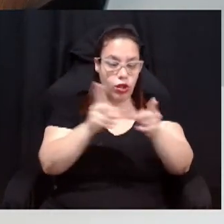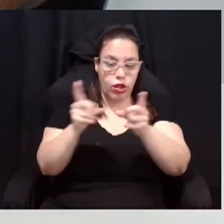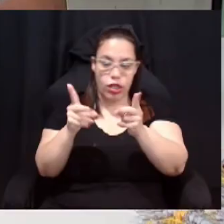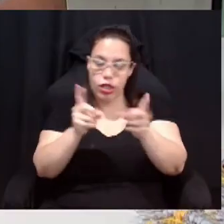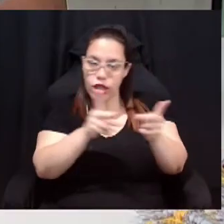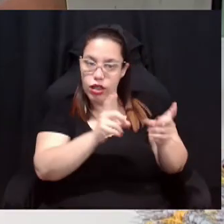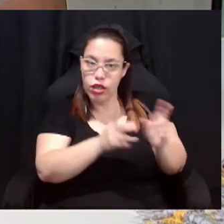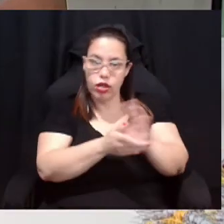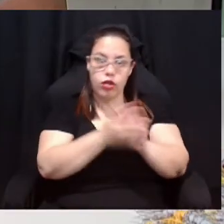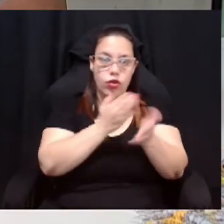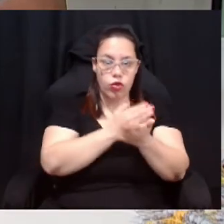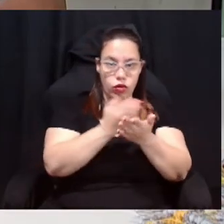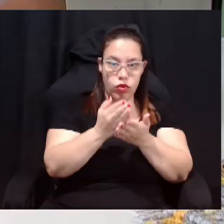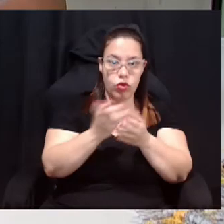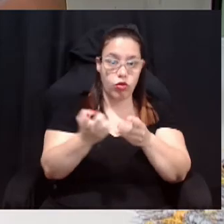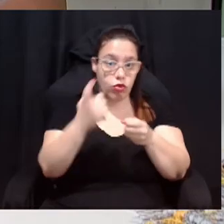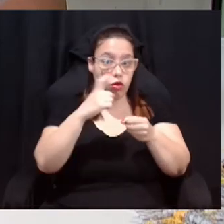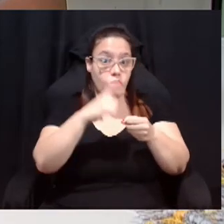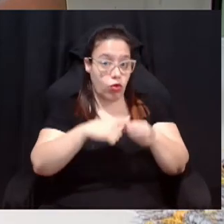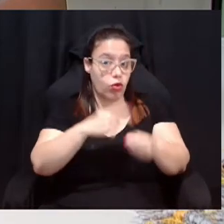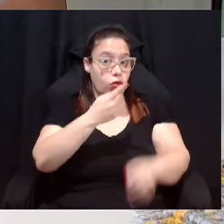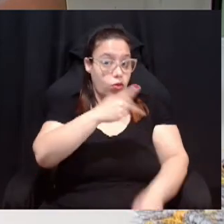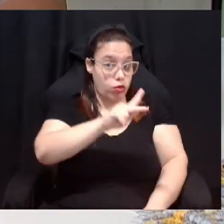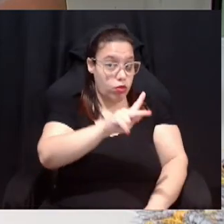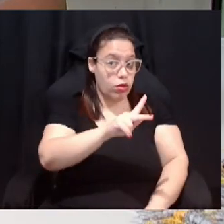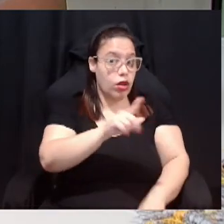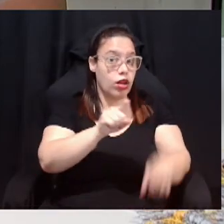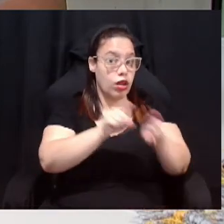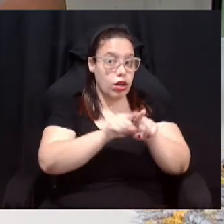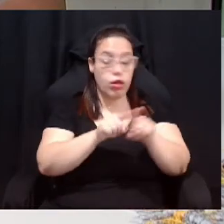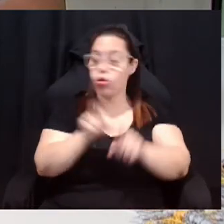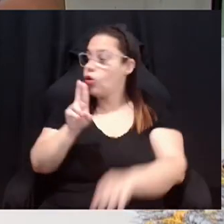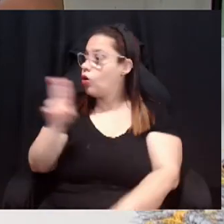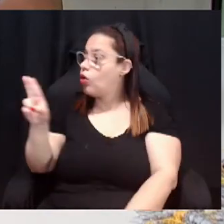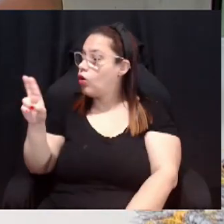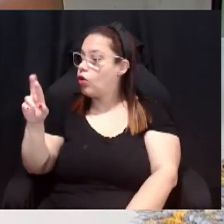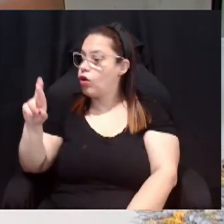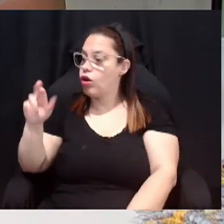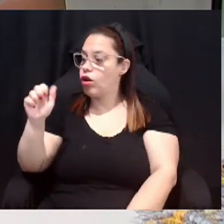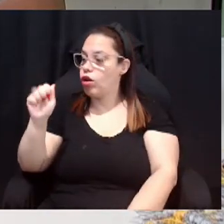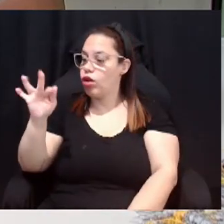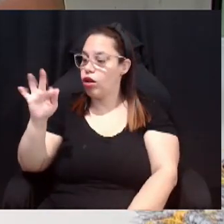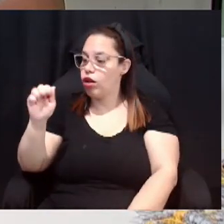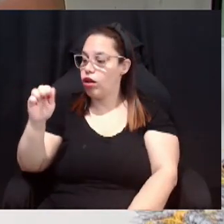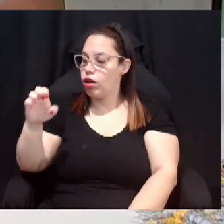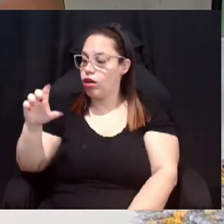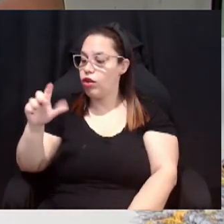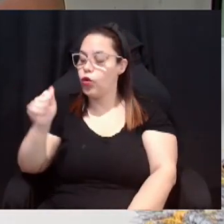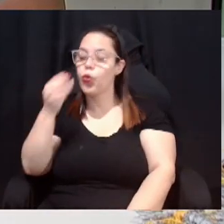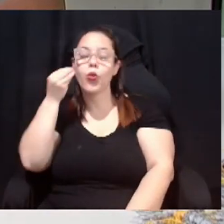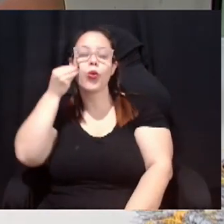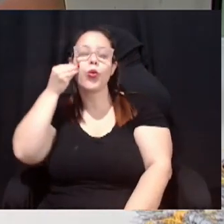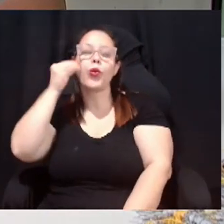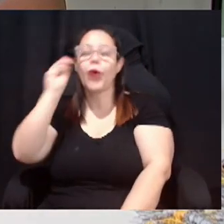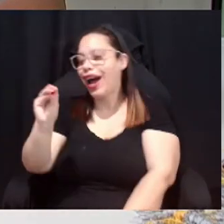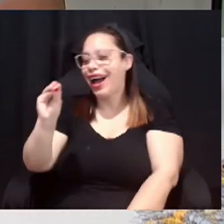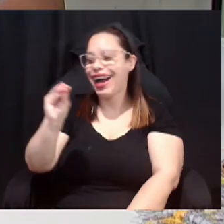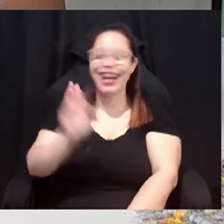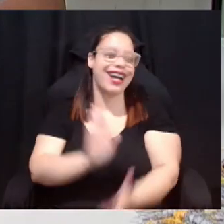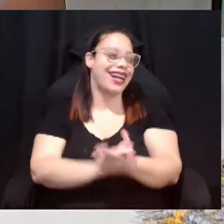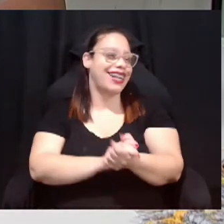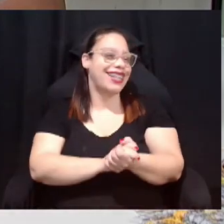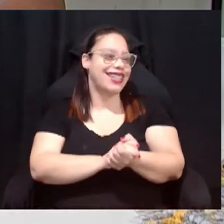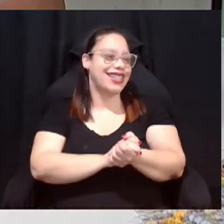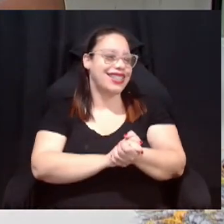Começou a dar um retorninho para ela também. Qual é o nome dela? A Rafaela. Ai, um beijo, Rafaela. A Rafaela é uma pessoa,